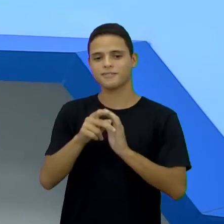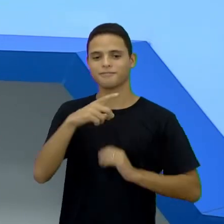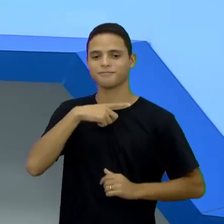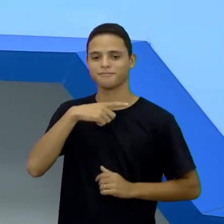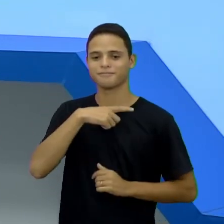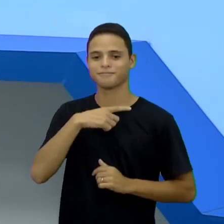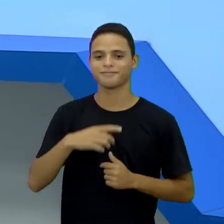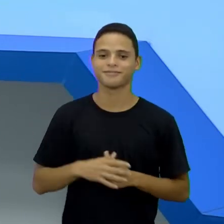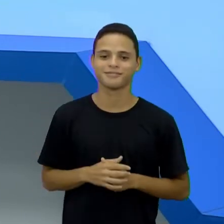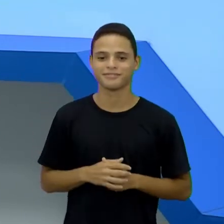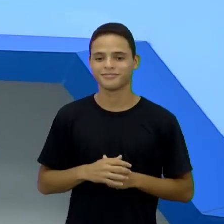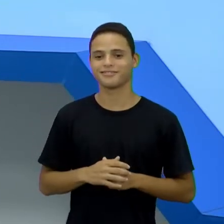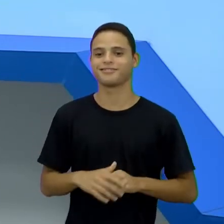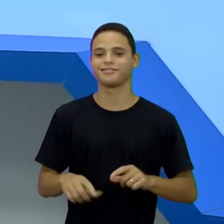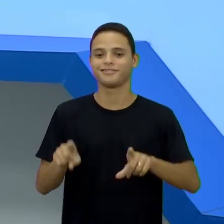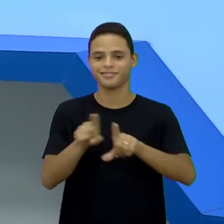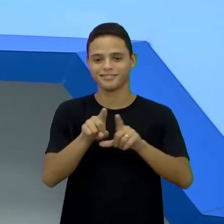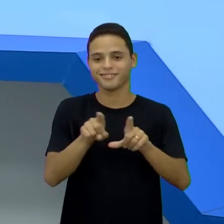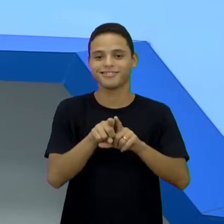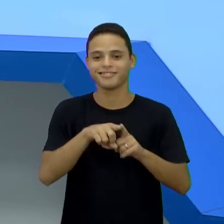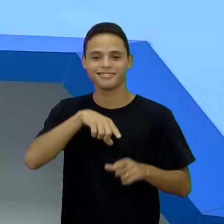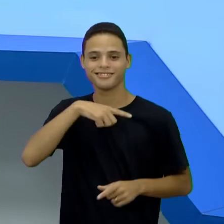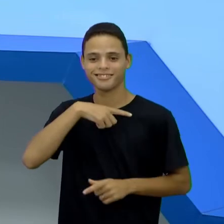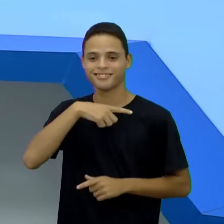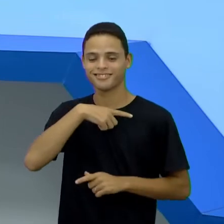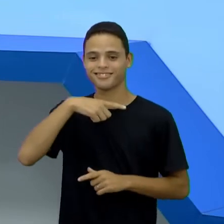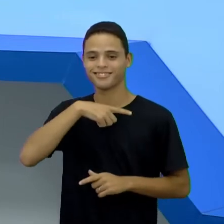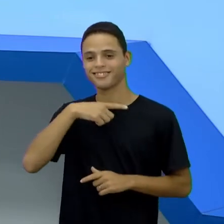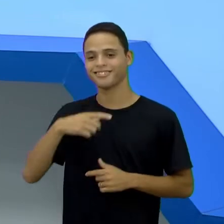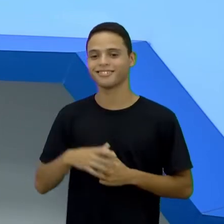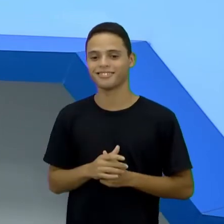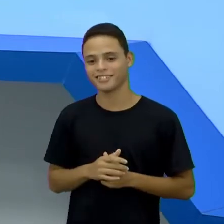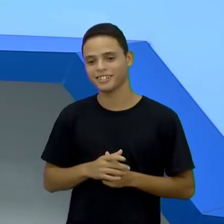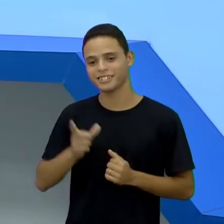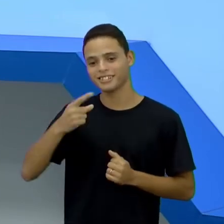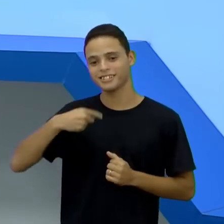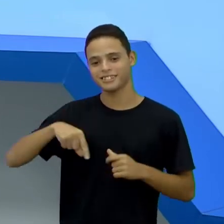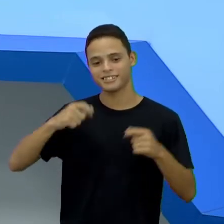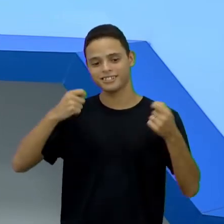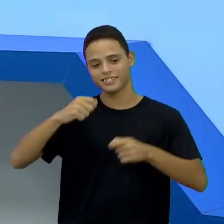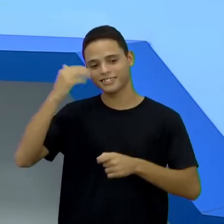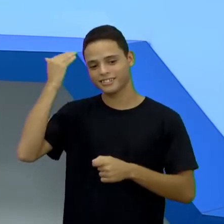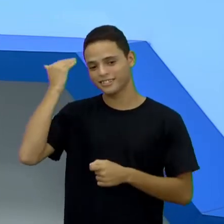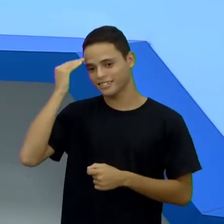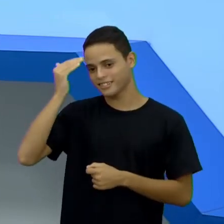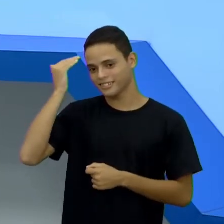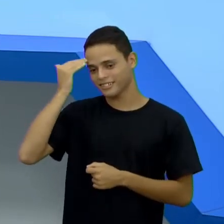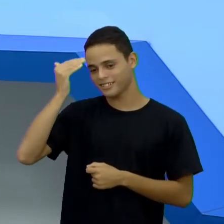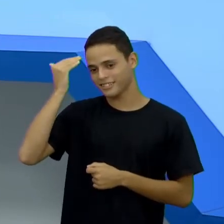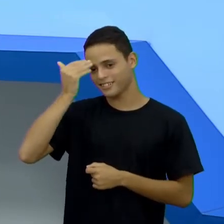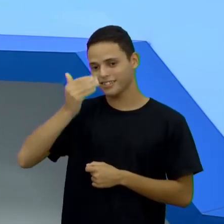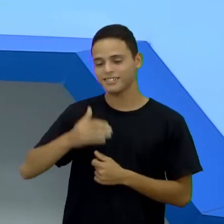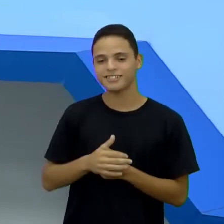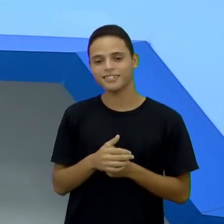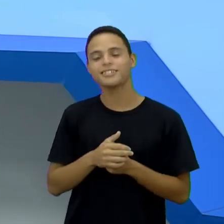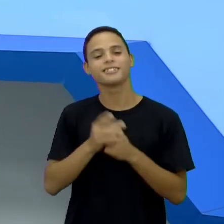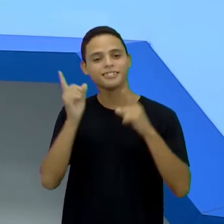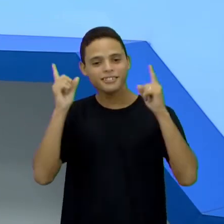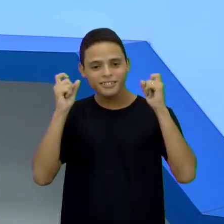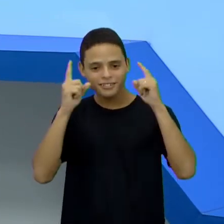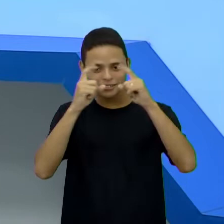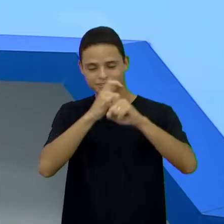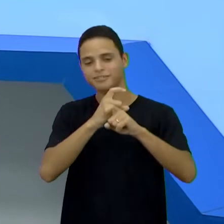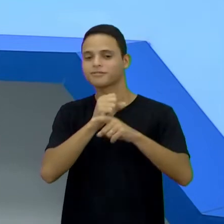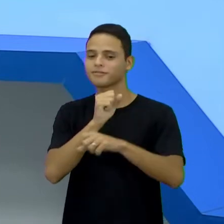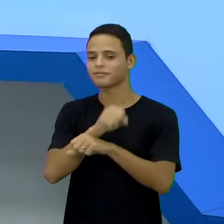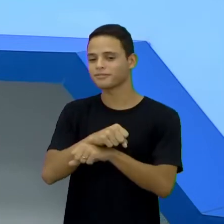tudo que a gente falou anteriormente, da gente não aceitar as coisas do jeito que elas são, a gente precisa entender, tipo, pra mim eu sinto muita dificuldade em fazer